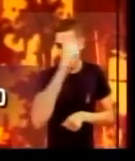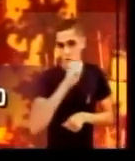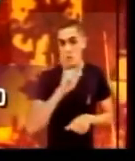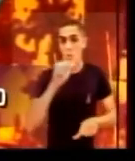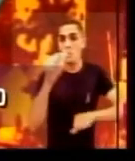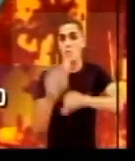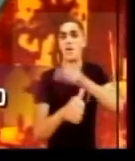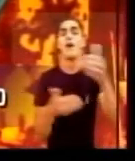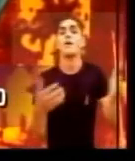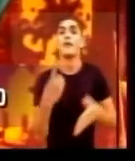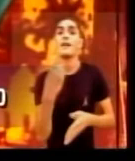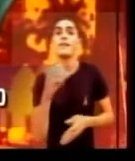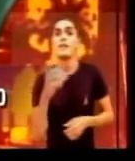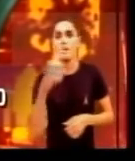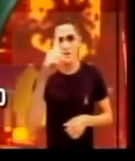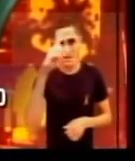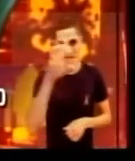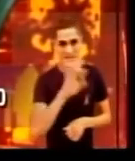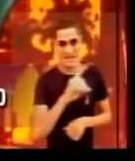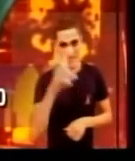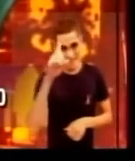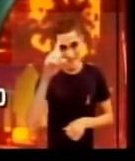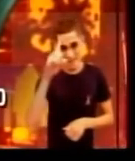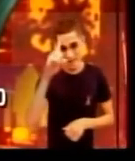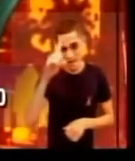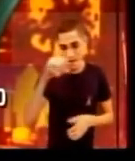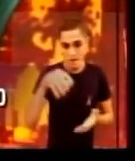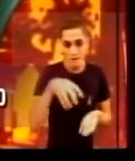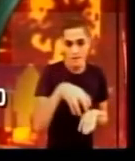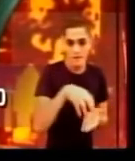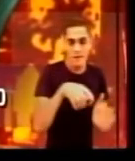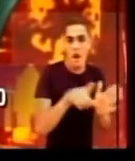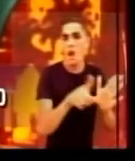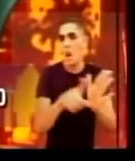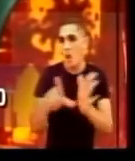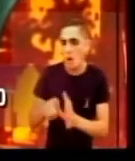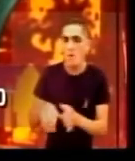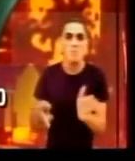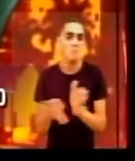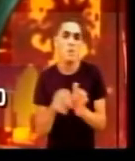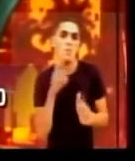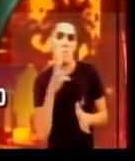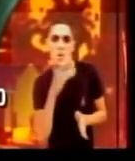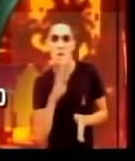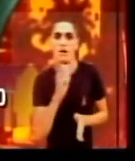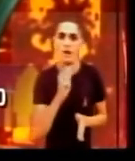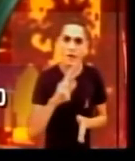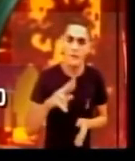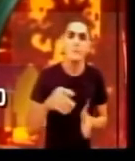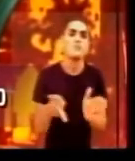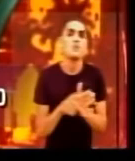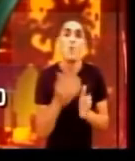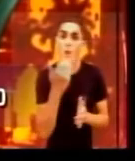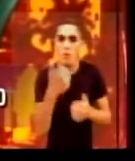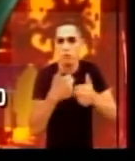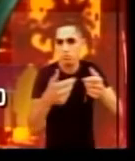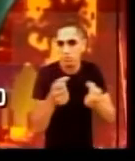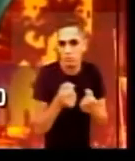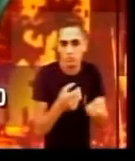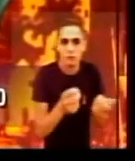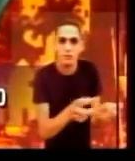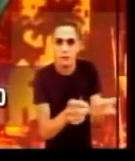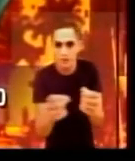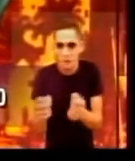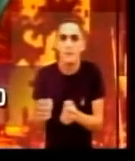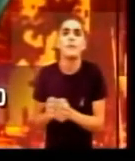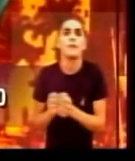dia. Os estabelecimentos do ramo de alimentação, o consumo no local também vai passar a ser permitido por